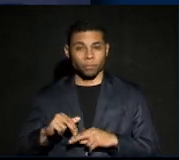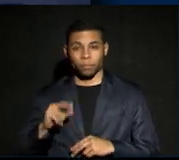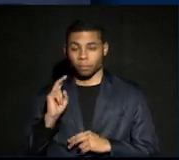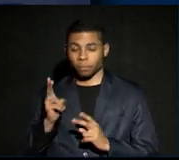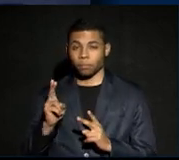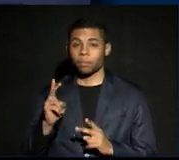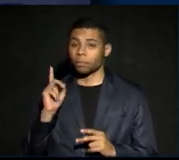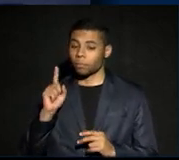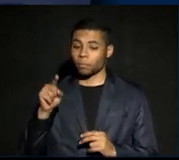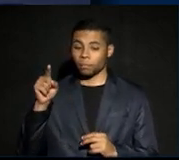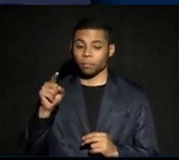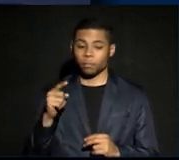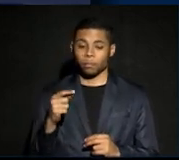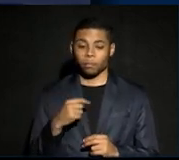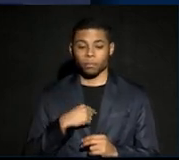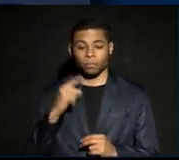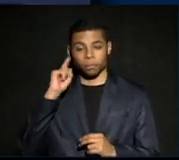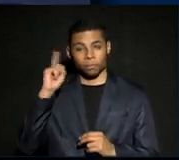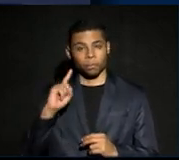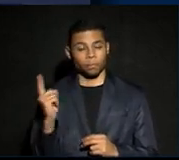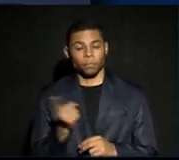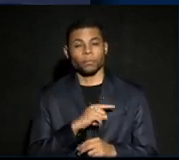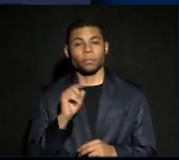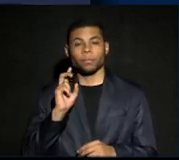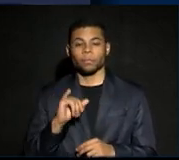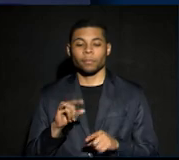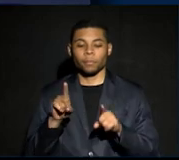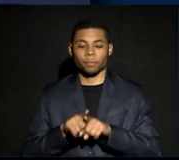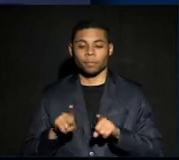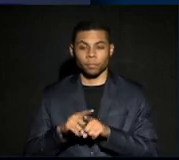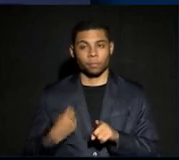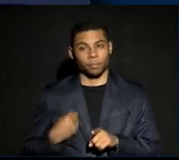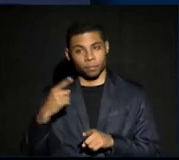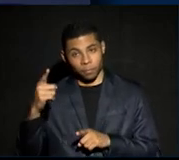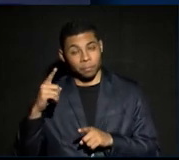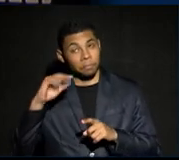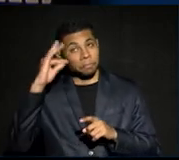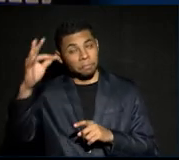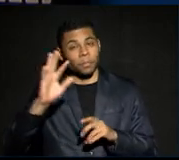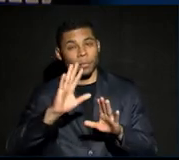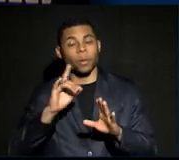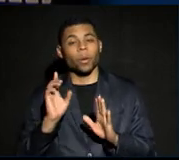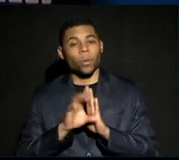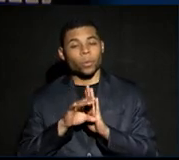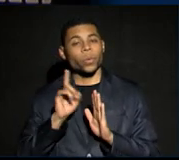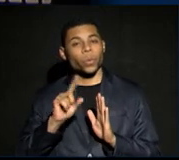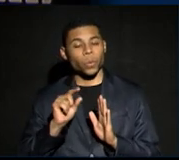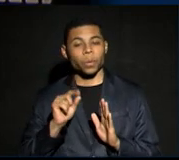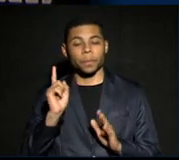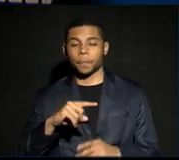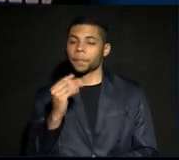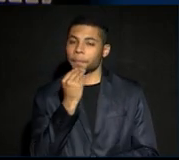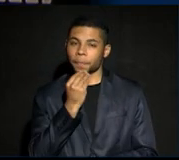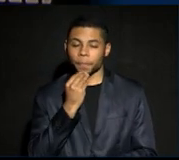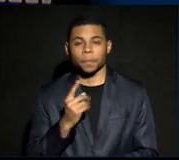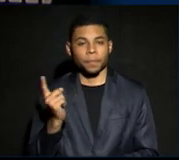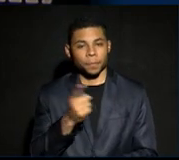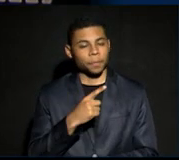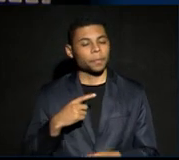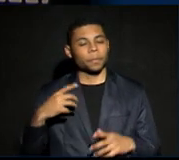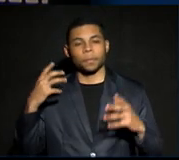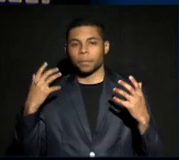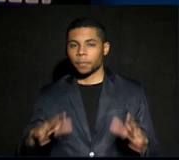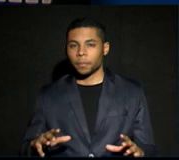isso, eu não acho que a gente vai estar lá. Agora, o conceito é claro. É óbvio que você não